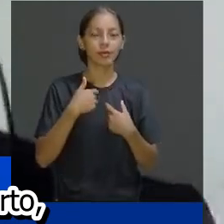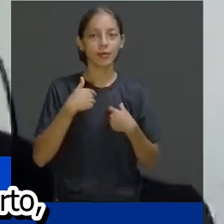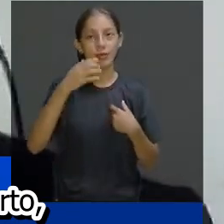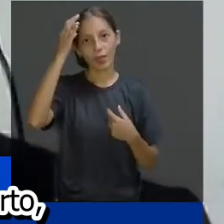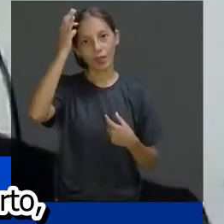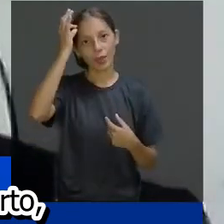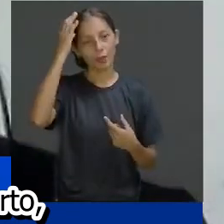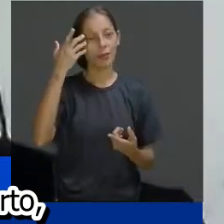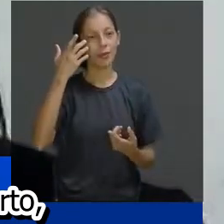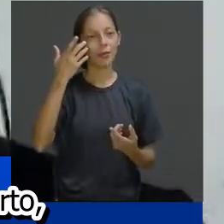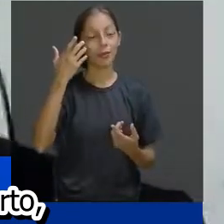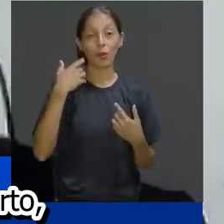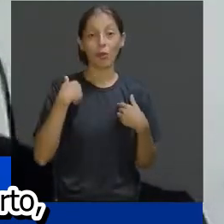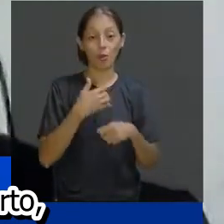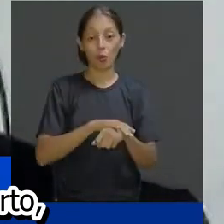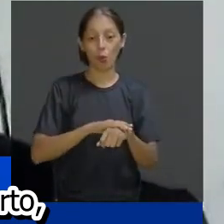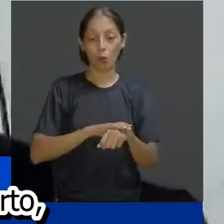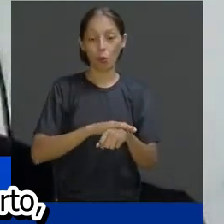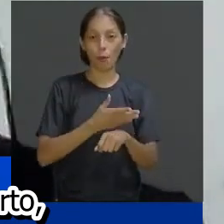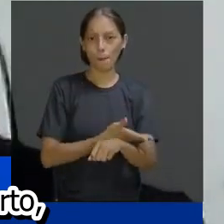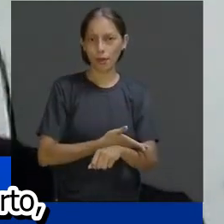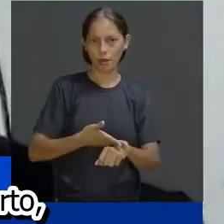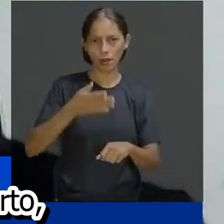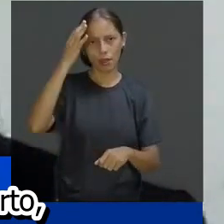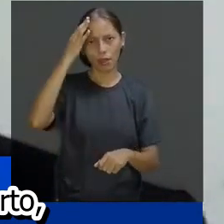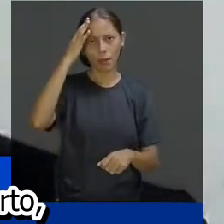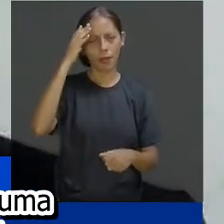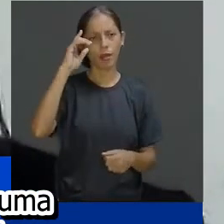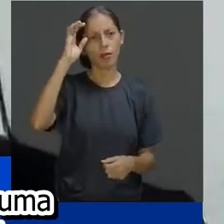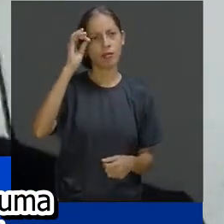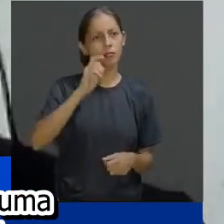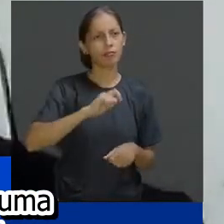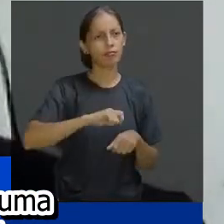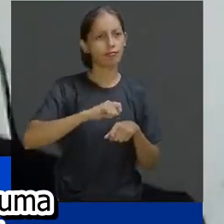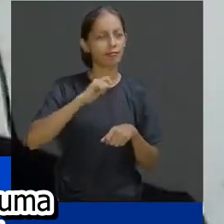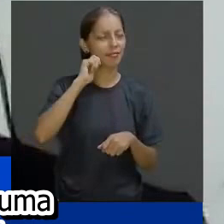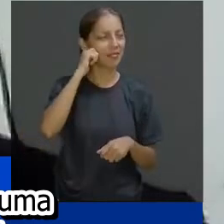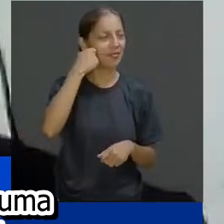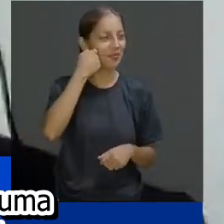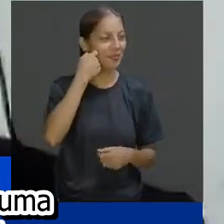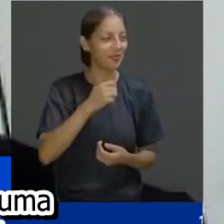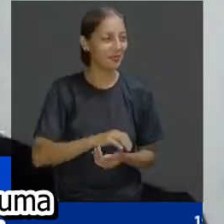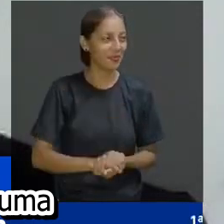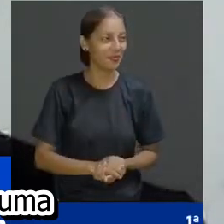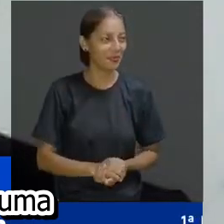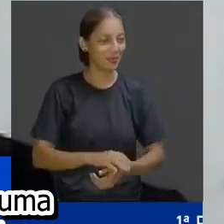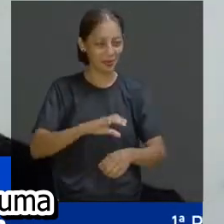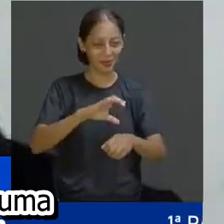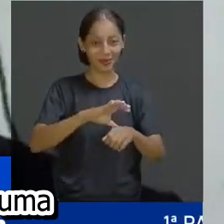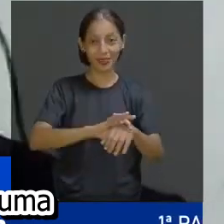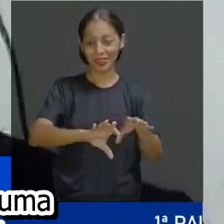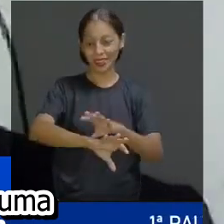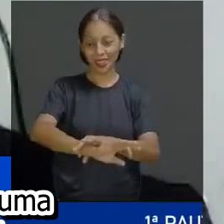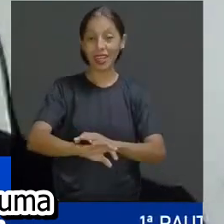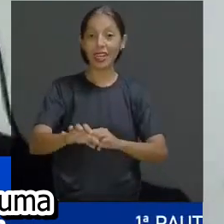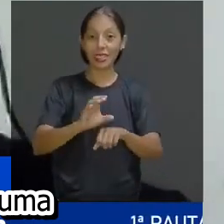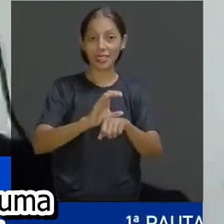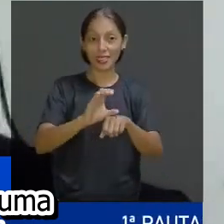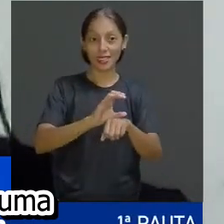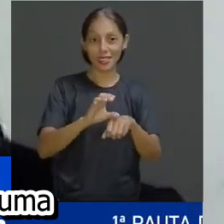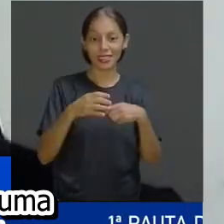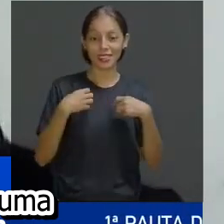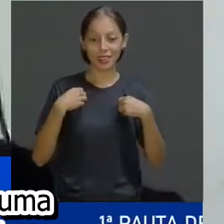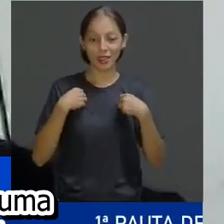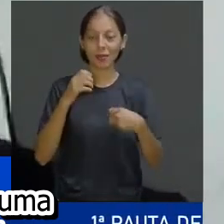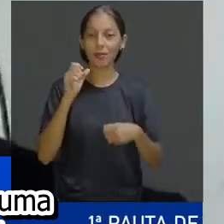curto, uso um óculos de armação preta, tenho um terno cinza escuro sobre uma camisa azul